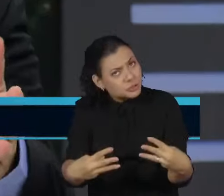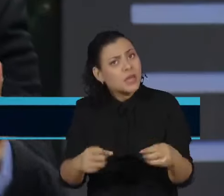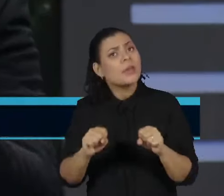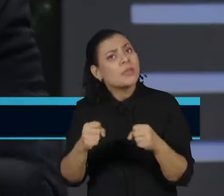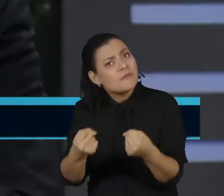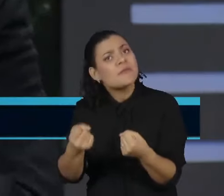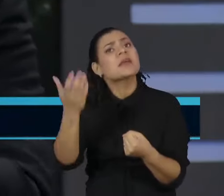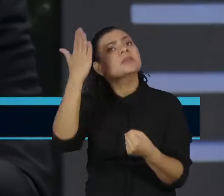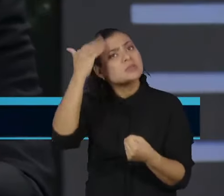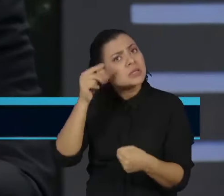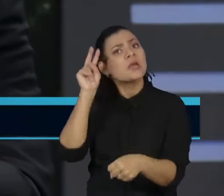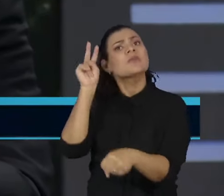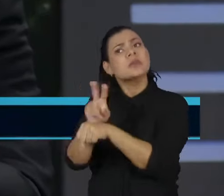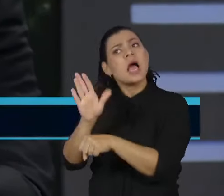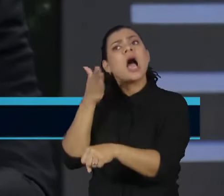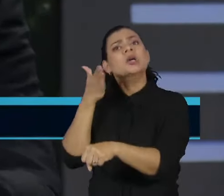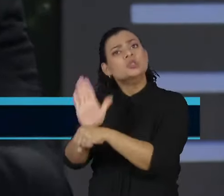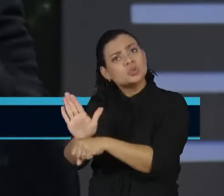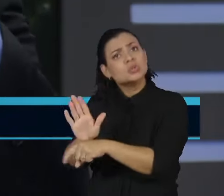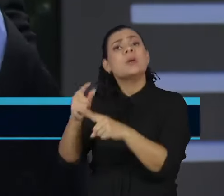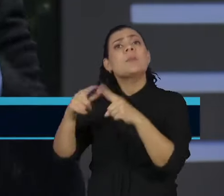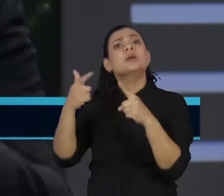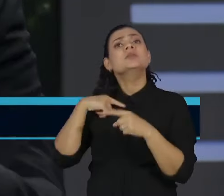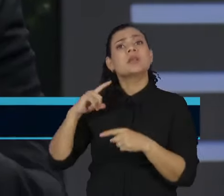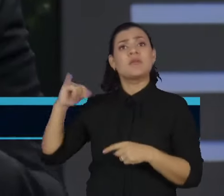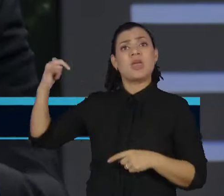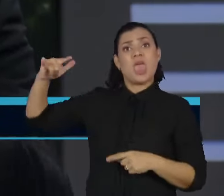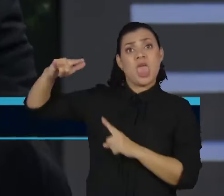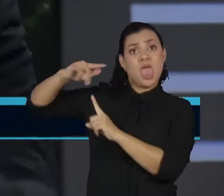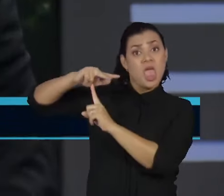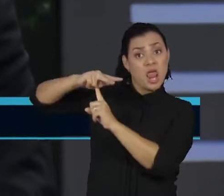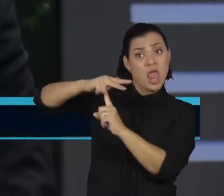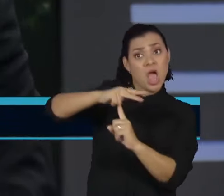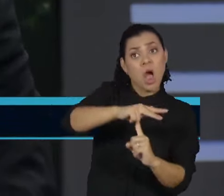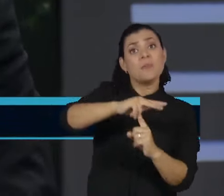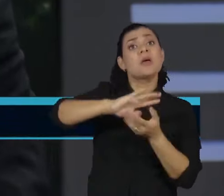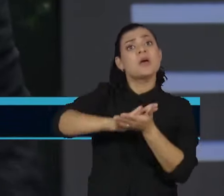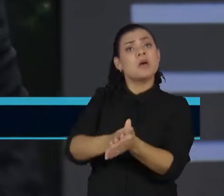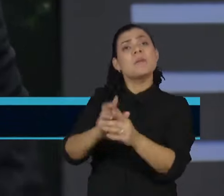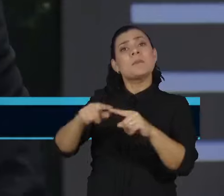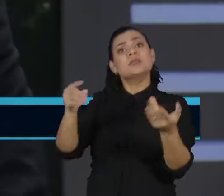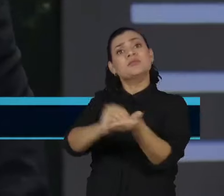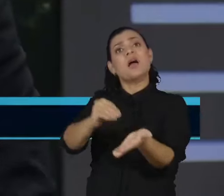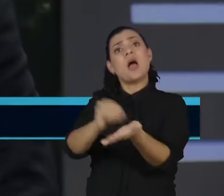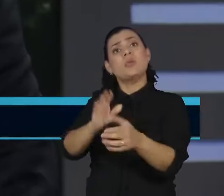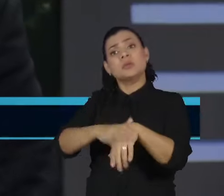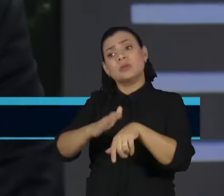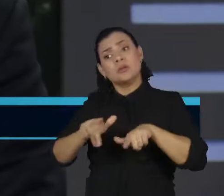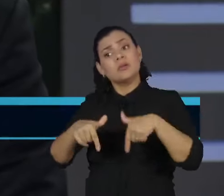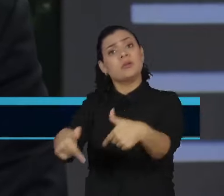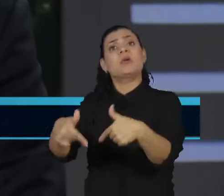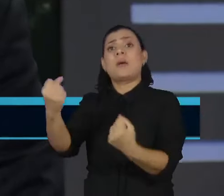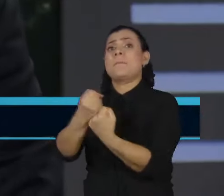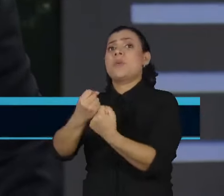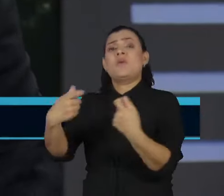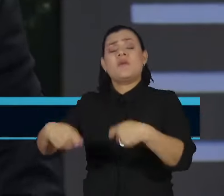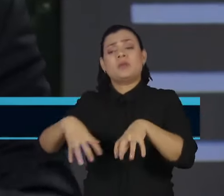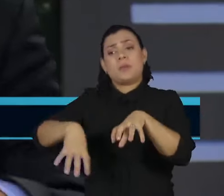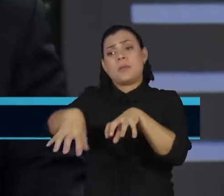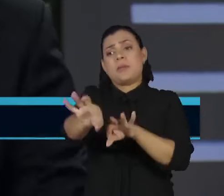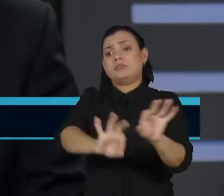você ajuda. Ontem teve destruição de helicóptero, mas está faltando mais Ministério da Defesa nesse ponto para levar apoio logístico. Dois